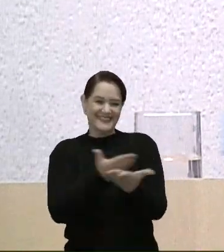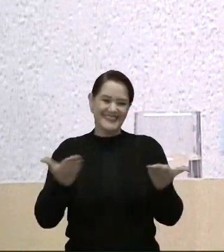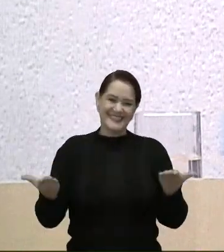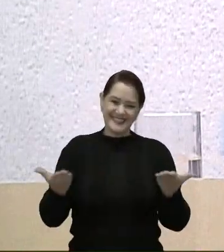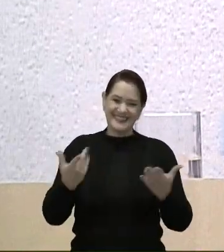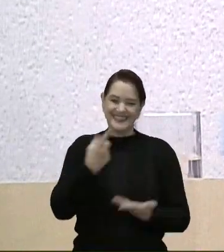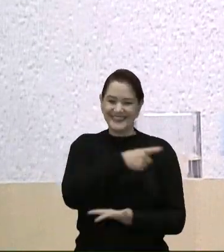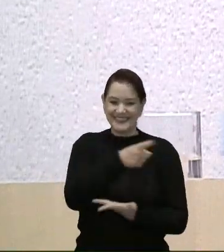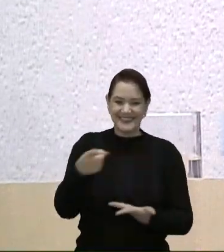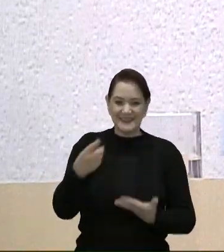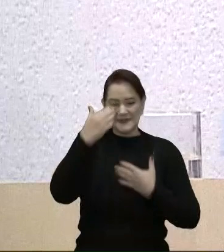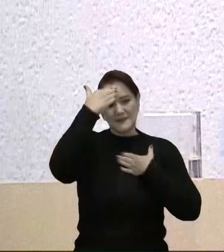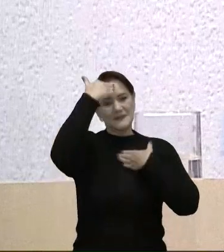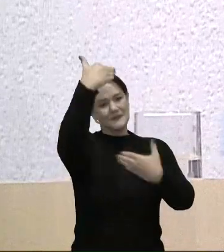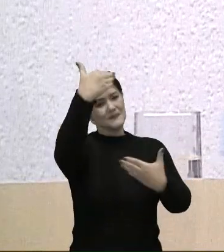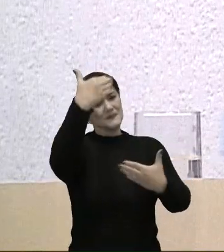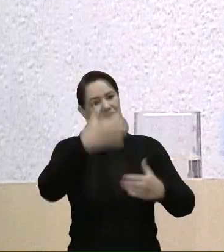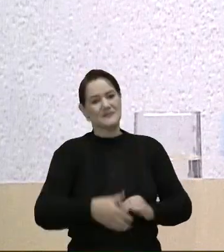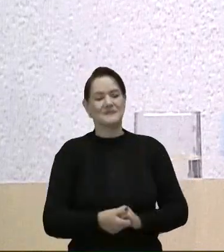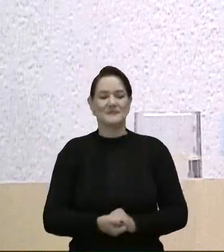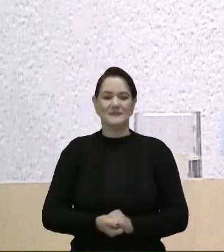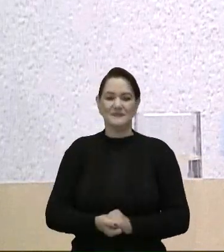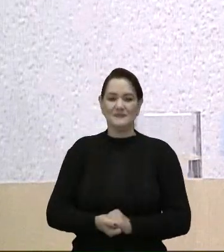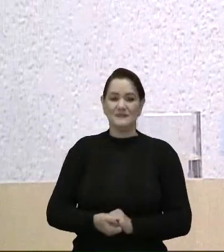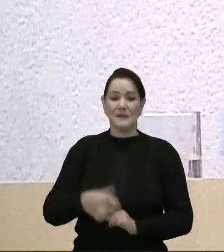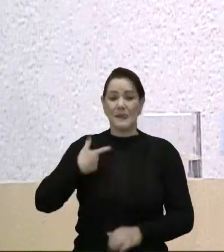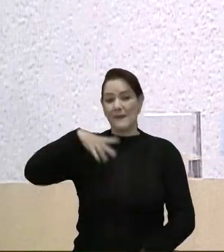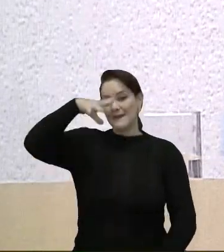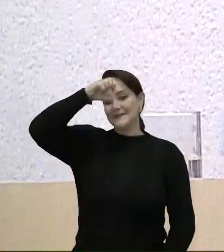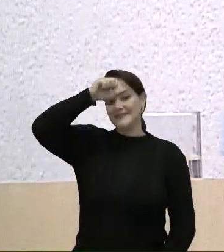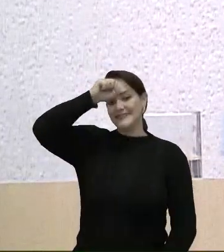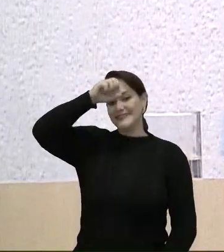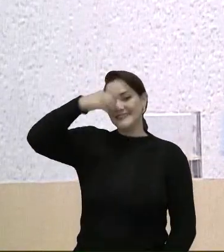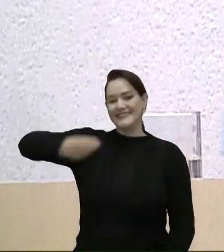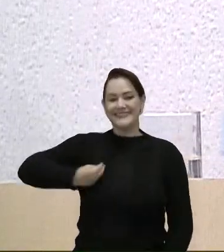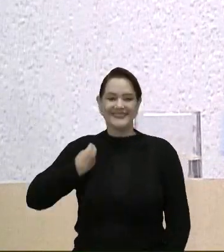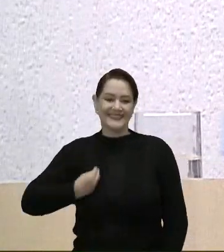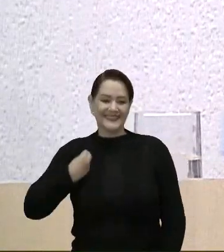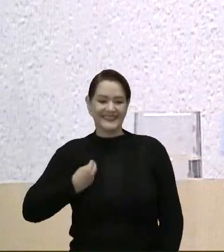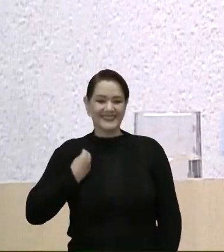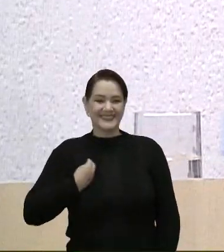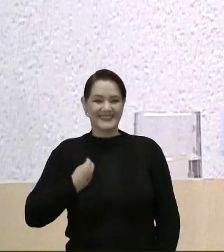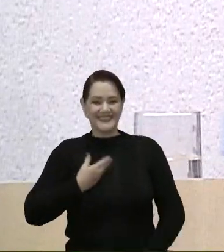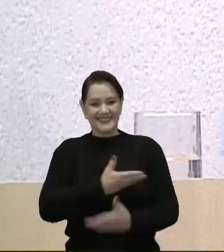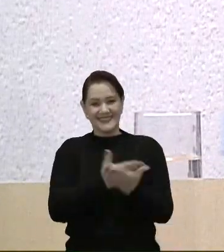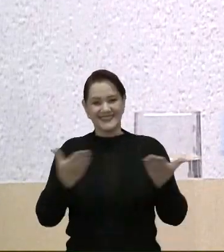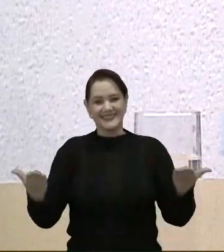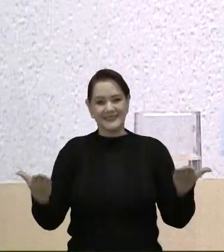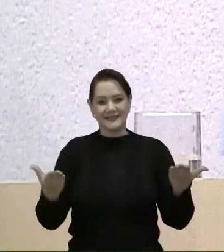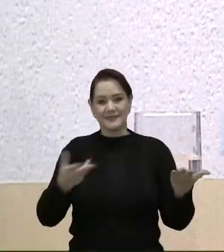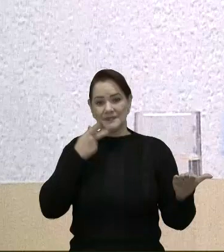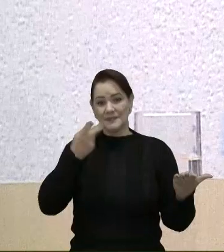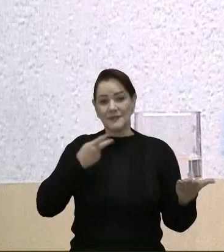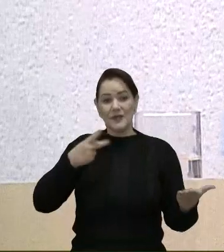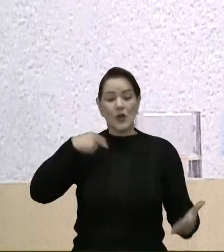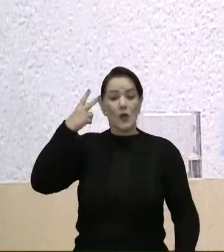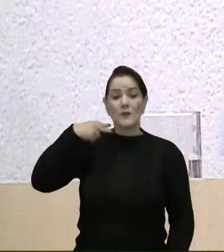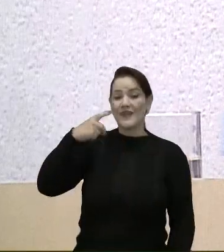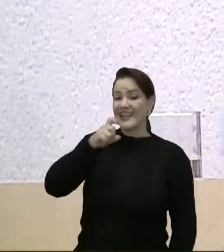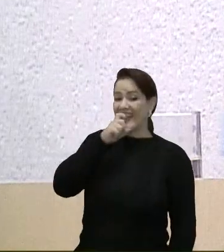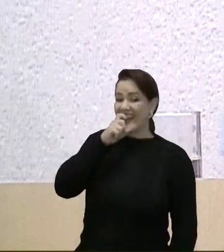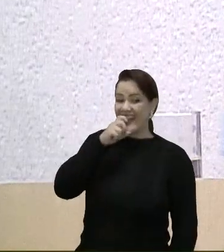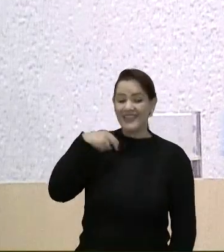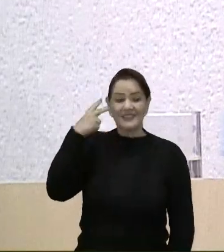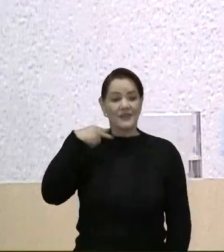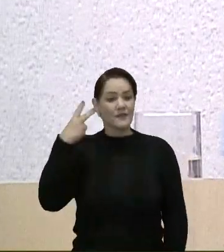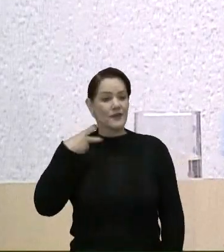dizer a vocês, muito obrigado por tudo, né? Pelo que eu tô aprendendo, pelo que eu tô vivendo. E eu quero dizer a esse cara, ao vereador Dentinho, ao vereador Elisa, aos